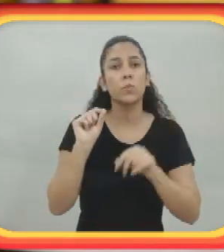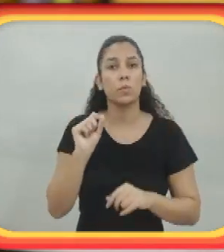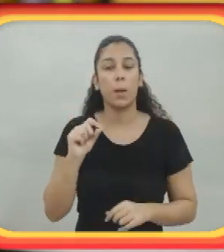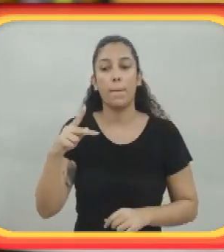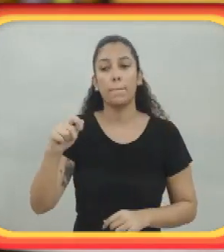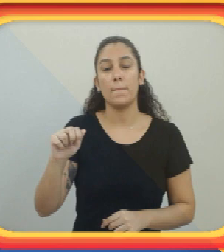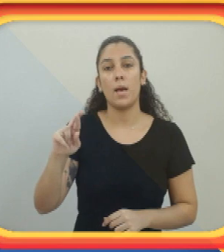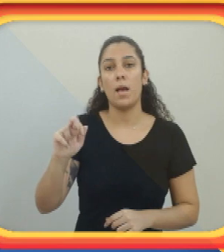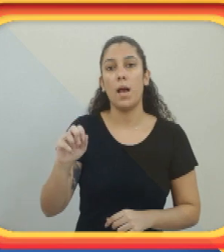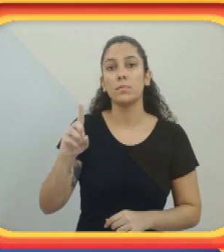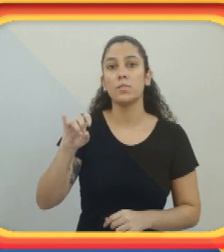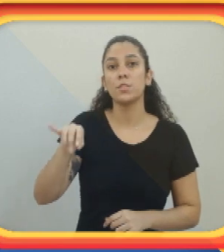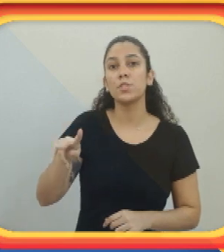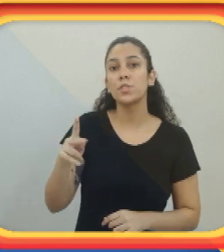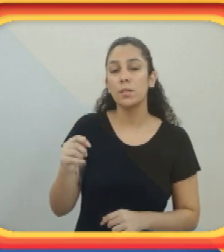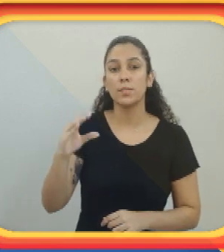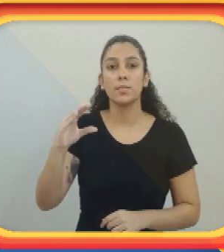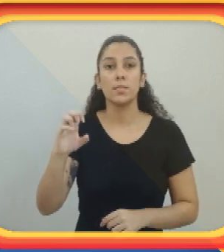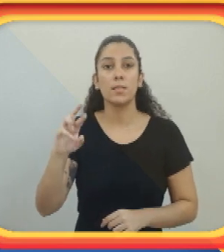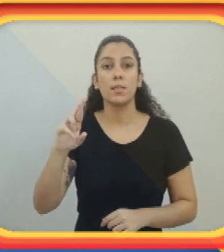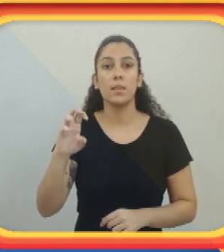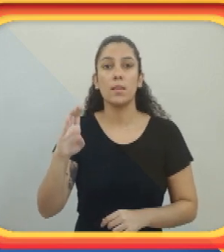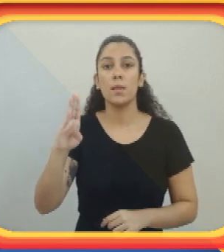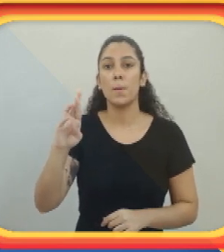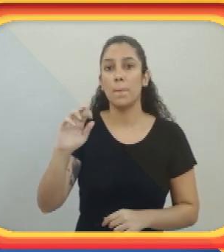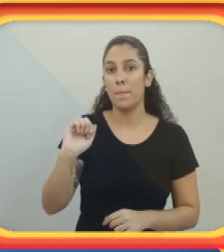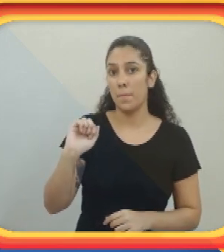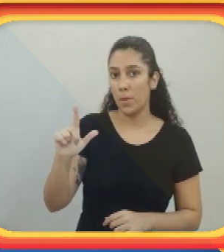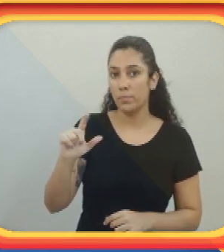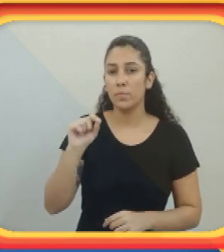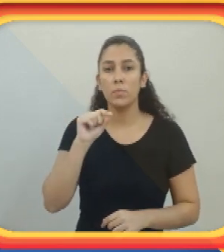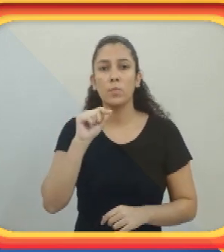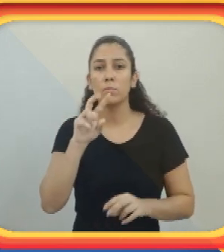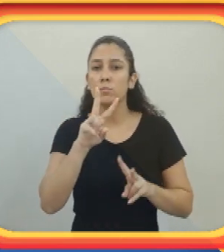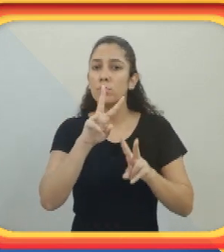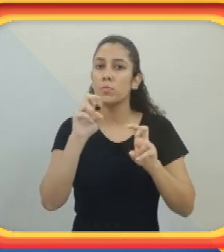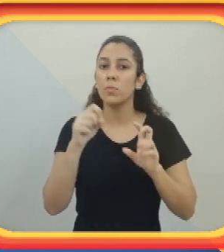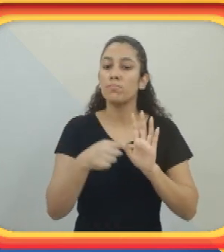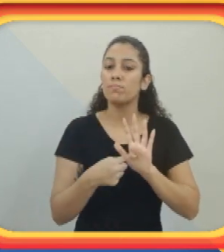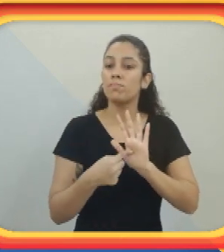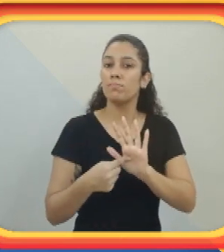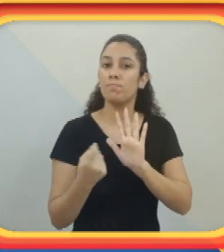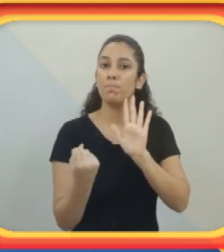inscreveu em um dos editais culturais das Olimpíadas